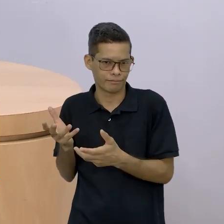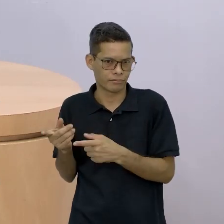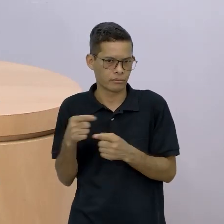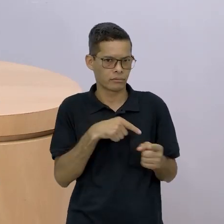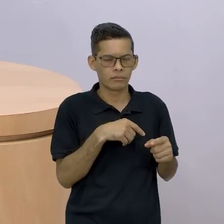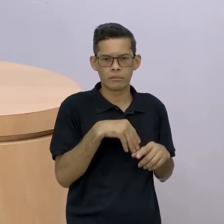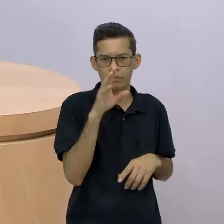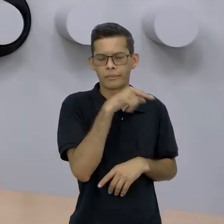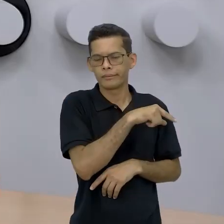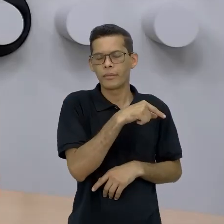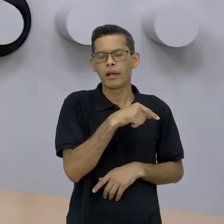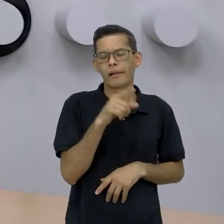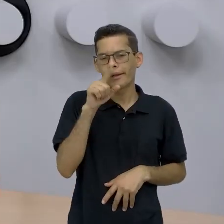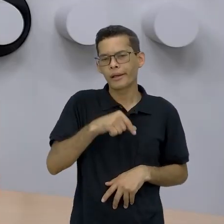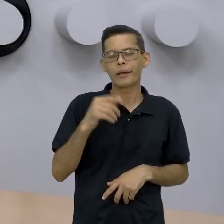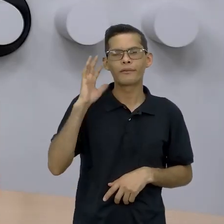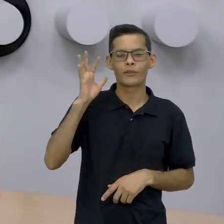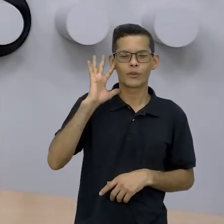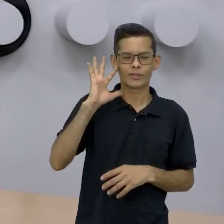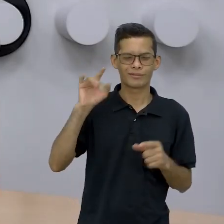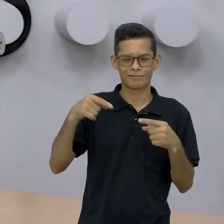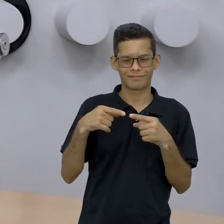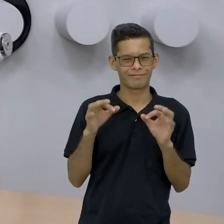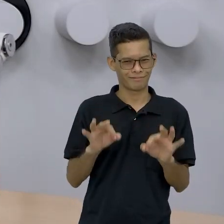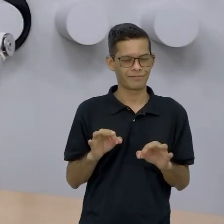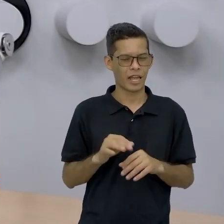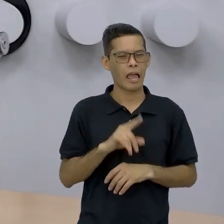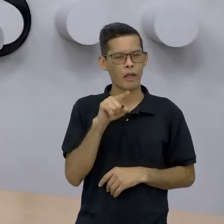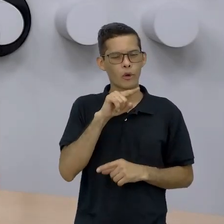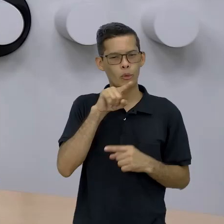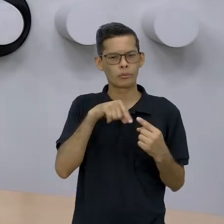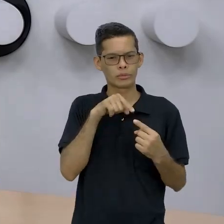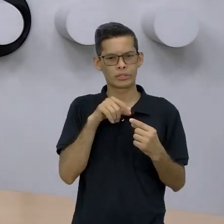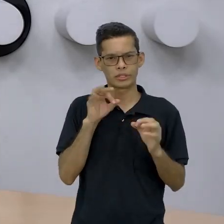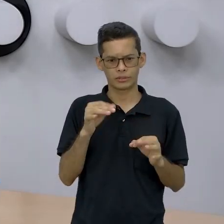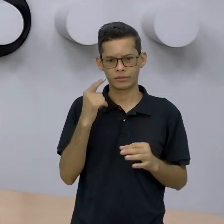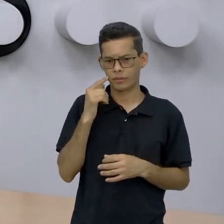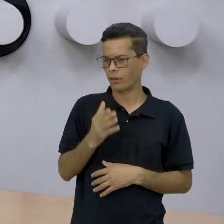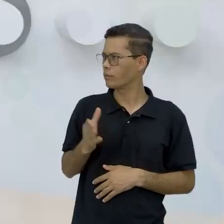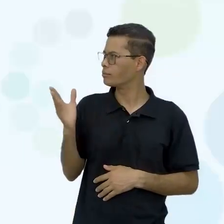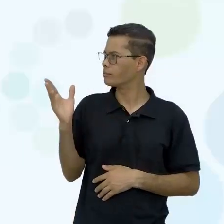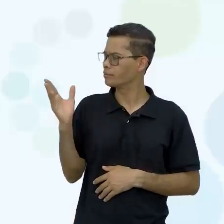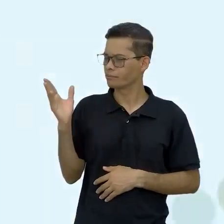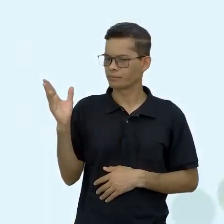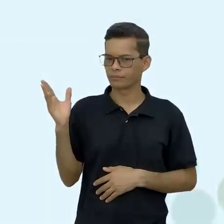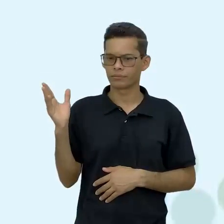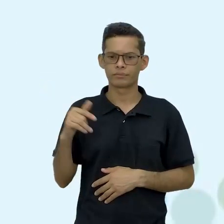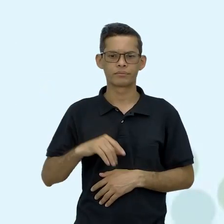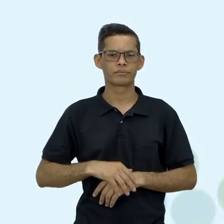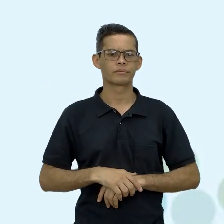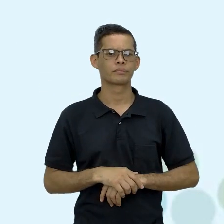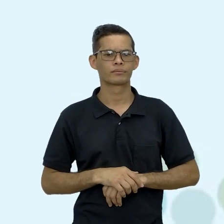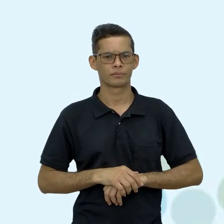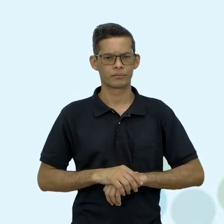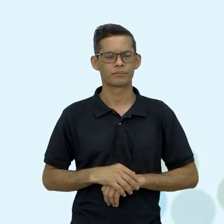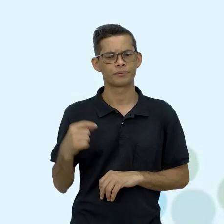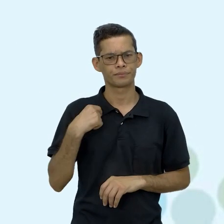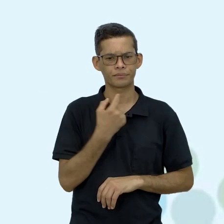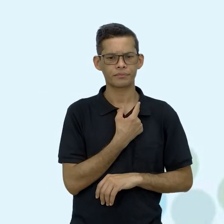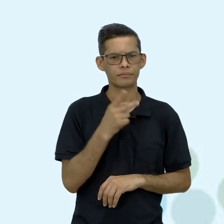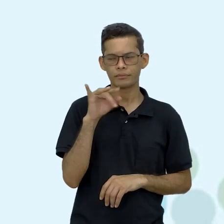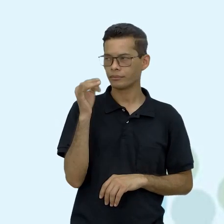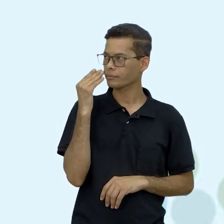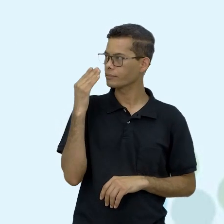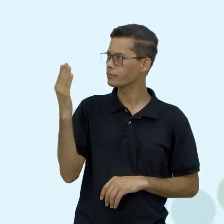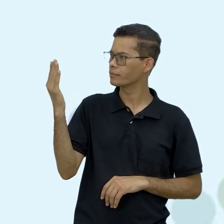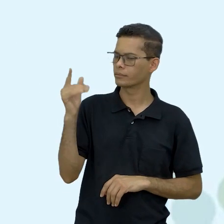pegada meio filosófica, mas esse é o objetivo mesmo. Coloca no LED, olha lá. Coloca no LED. A gente está vendo aqui,